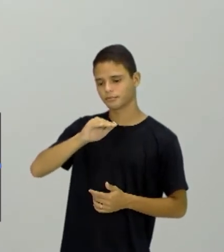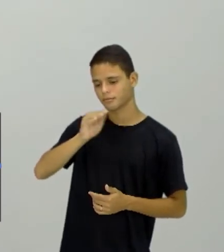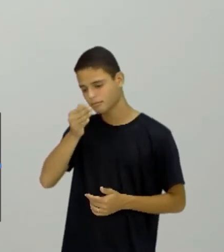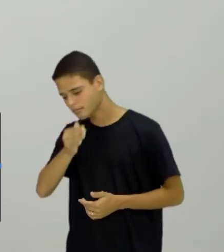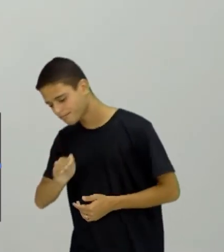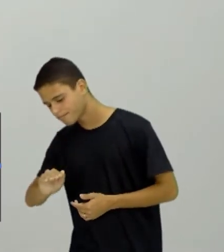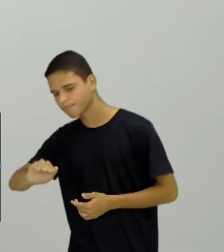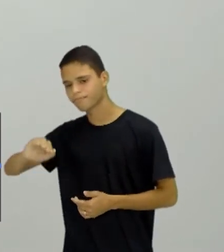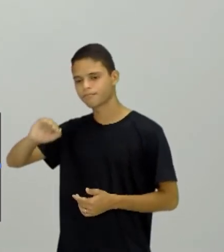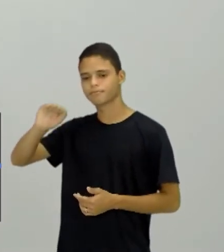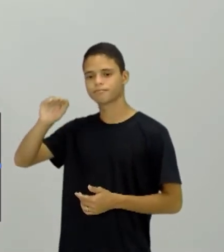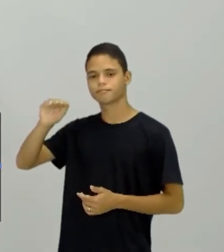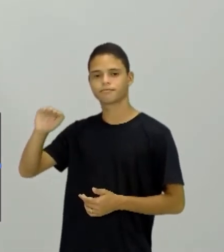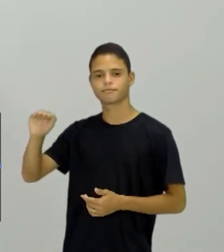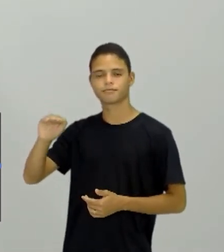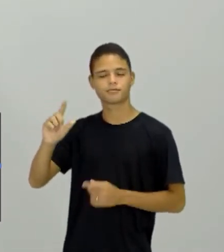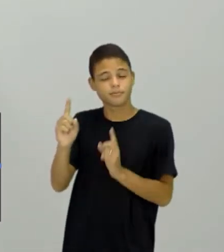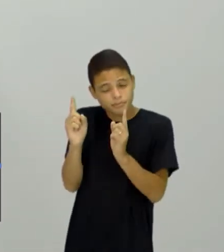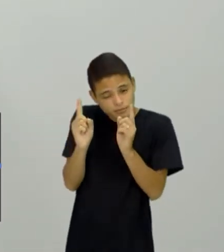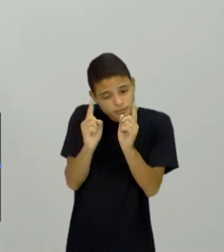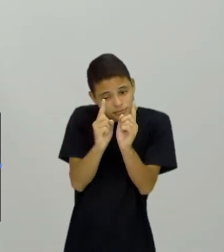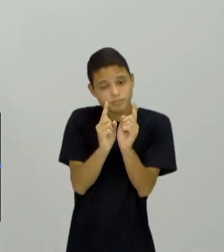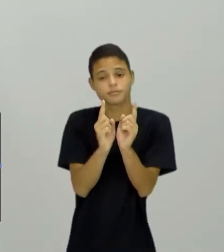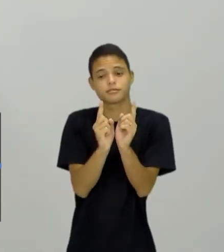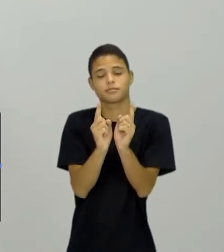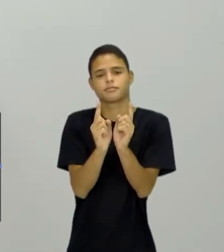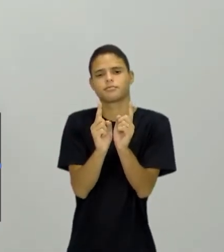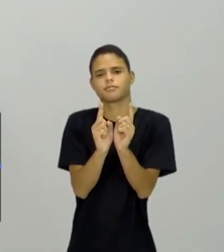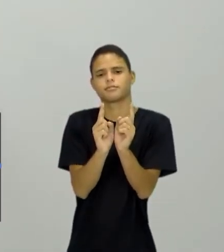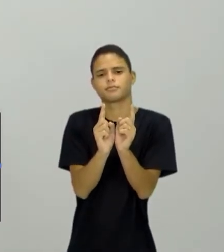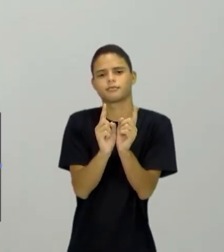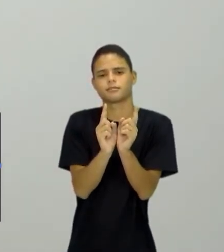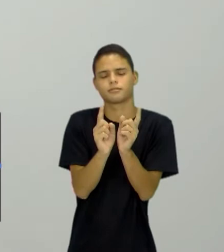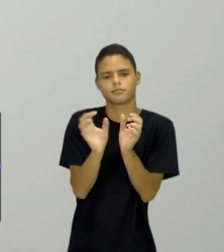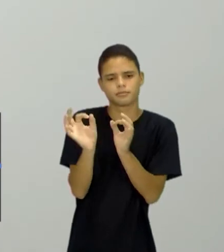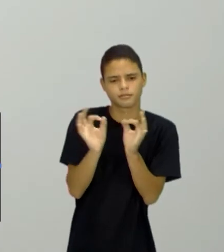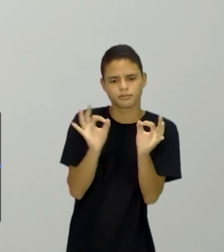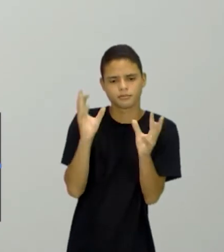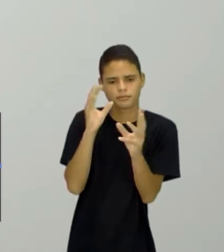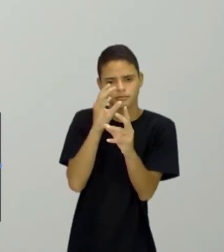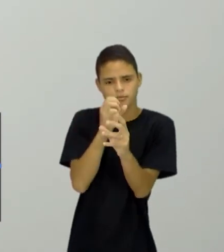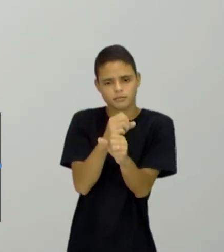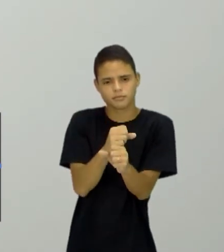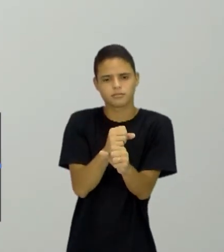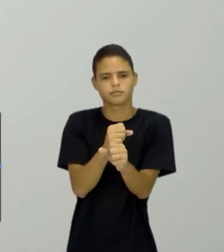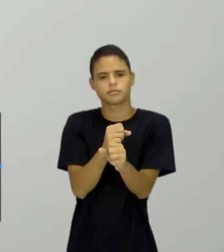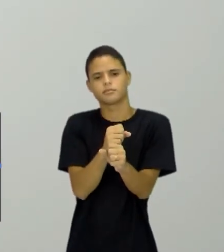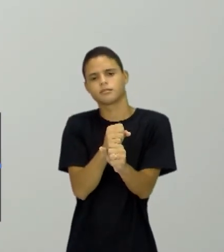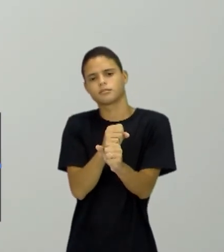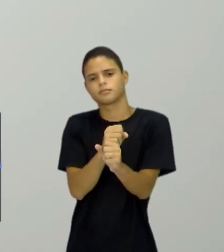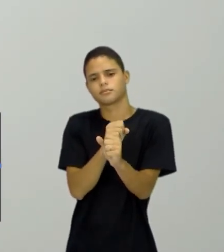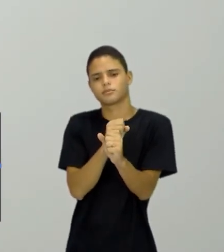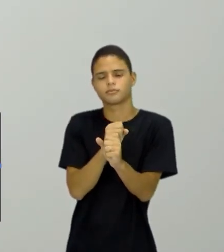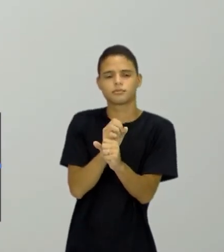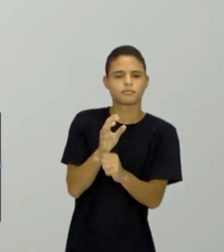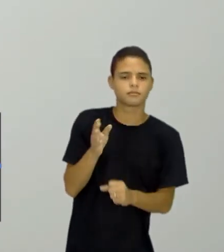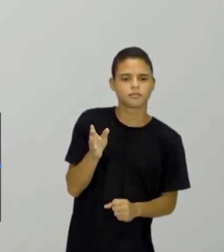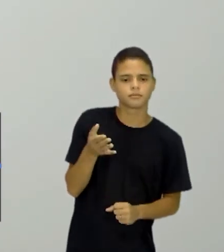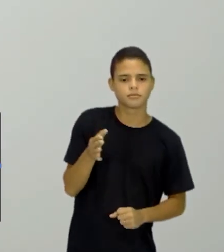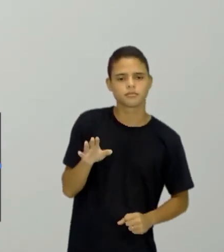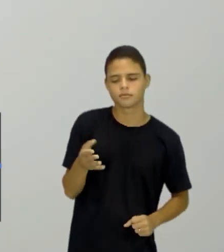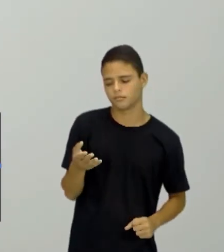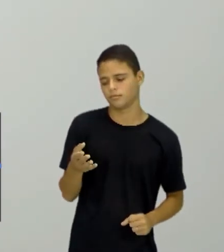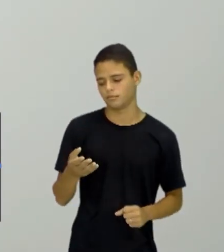quadradinho, ela é tão pequena, mas tão pequena, que eu fiz um cálculo aqui, é lógico, eu fiz o cálculo aqui, viu, Joel? Uhum.